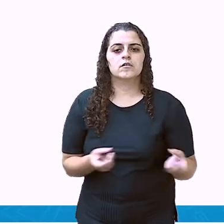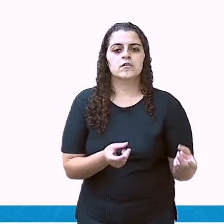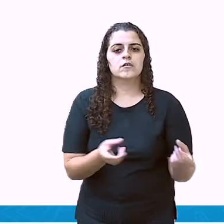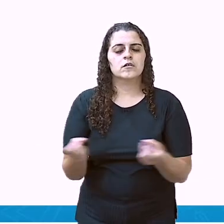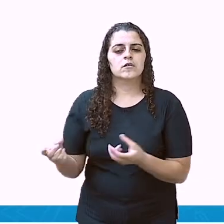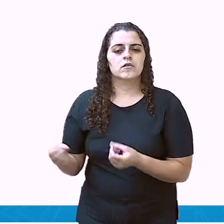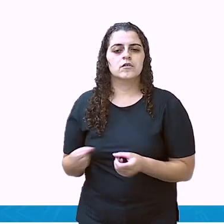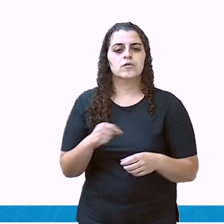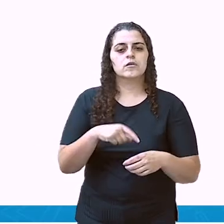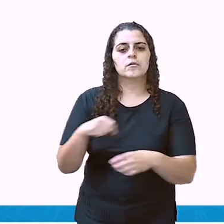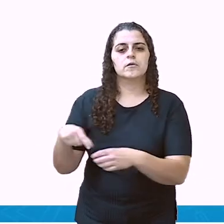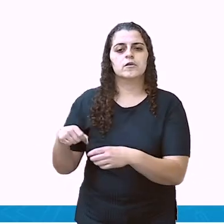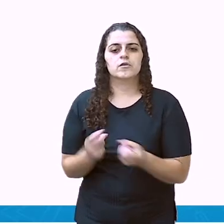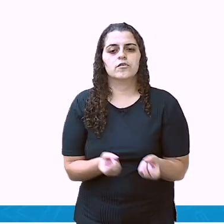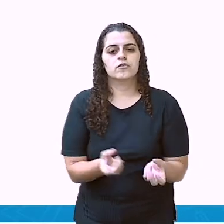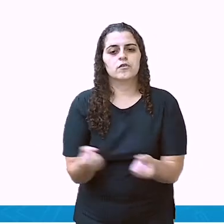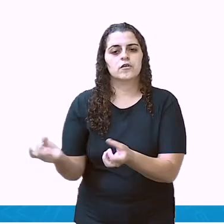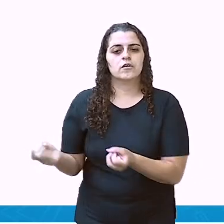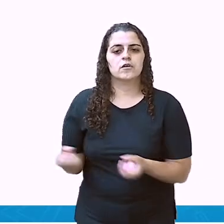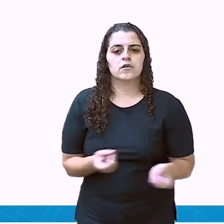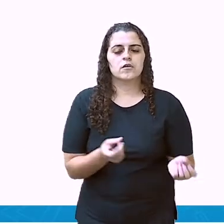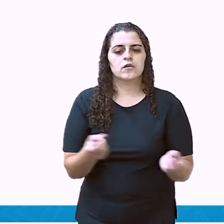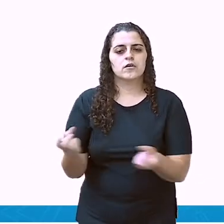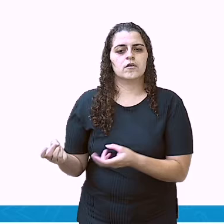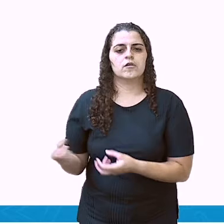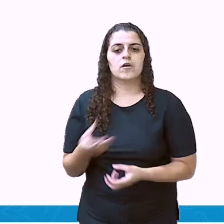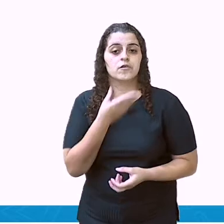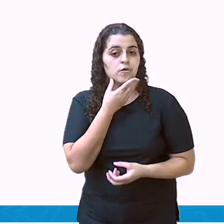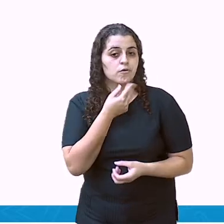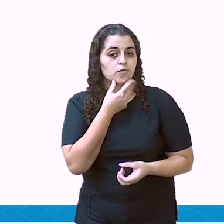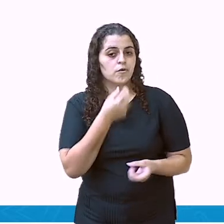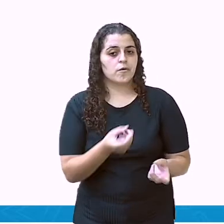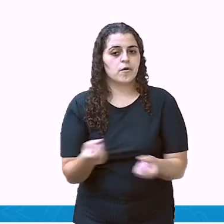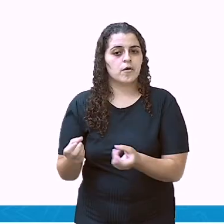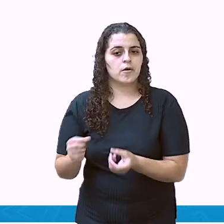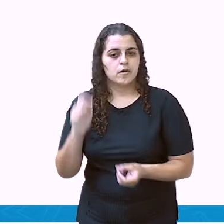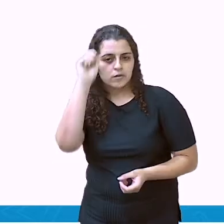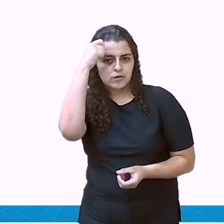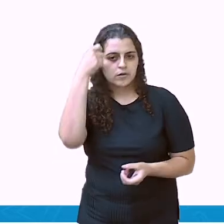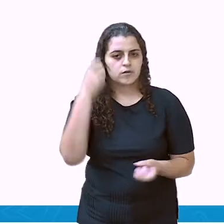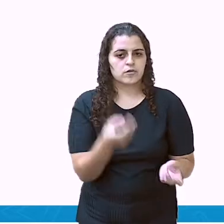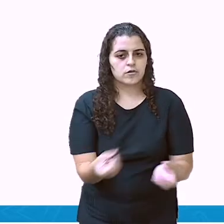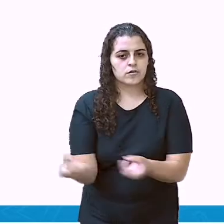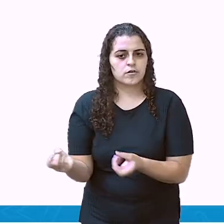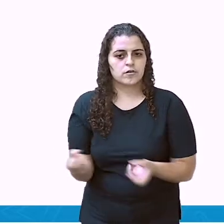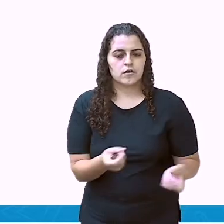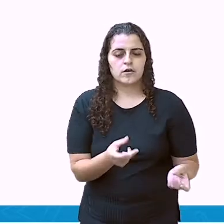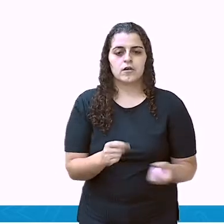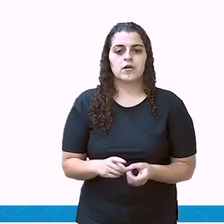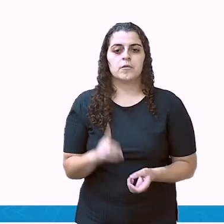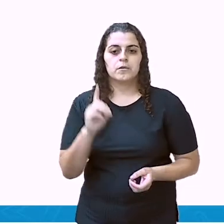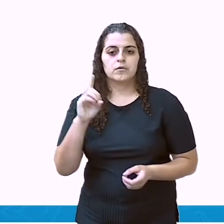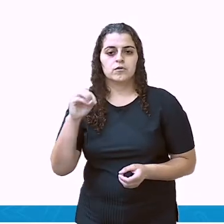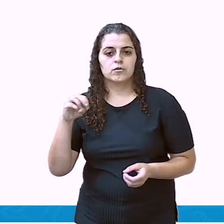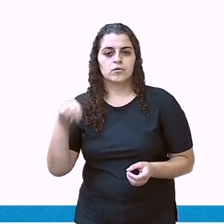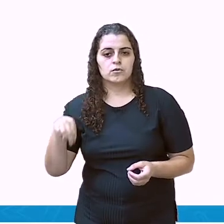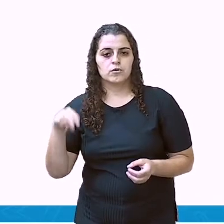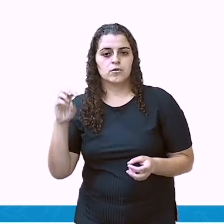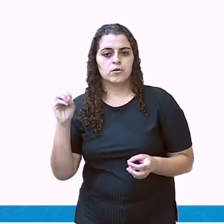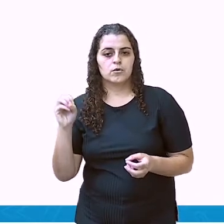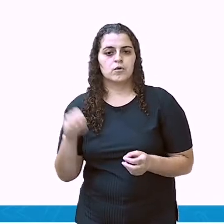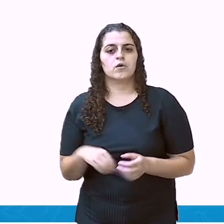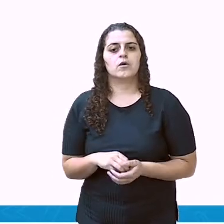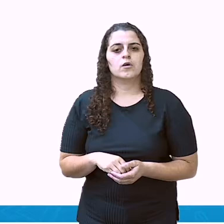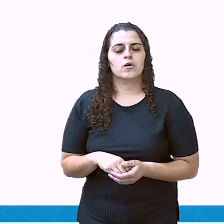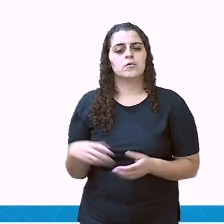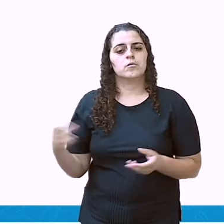era plantado, colhido, mas eles iam vender para quem? Para eles mesmos? Não. Eles